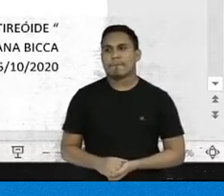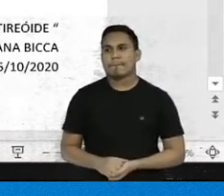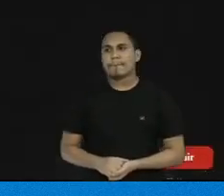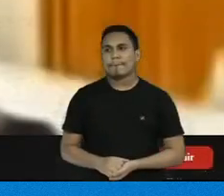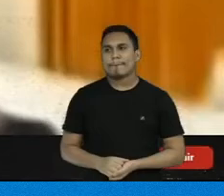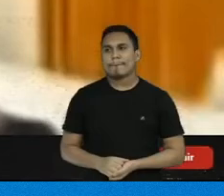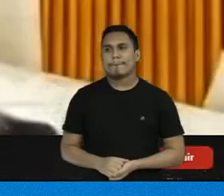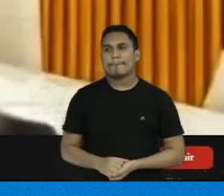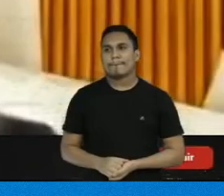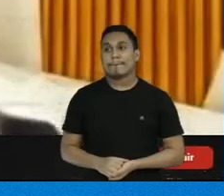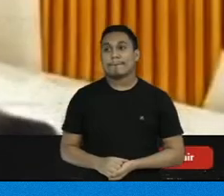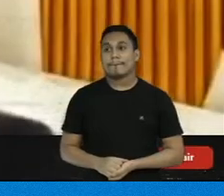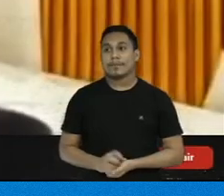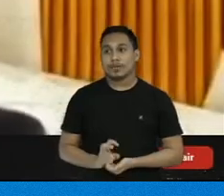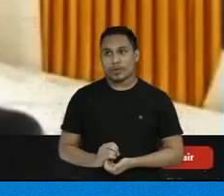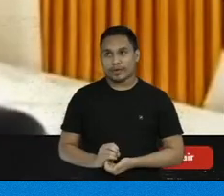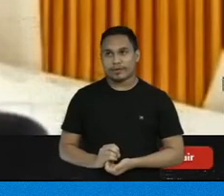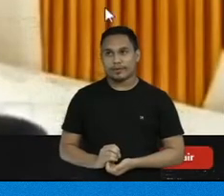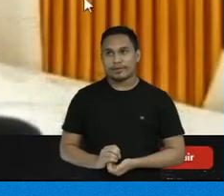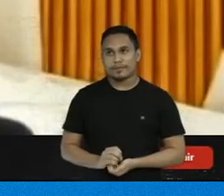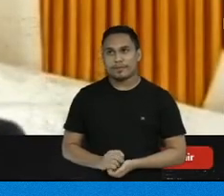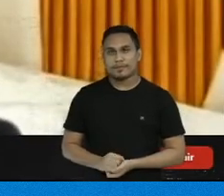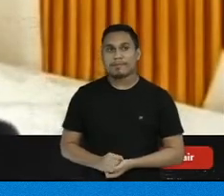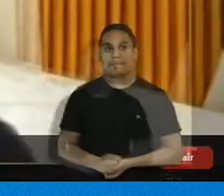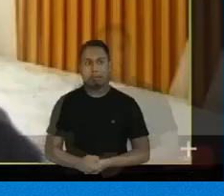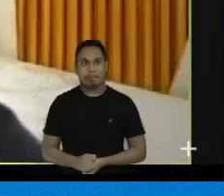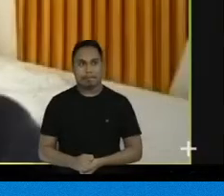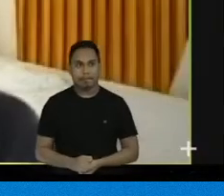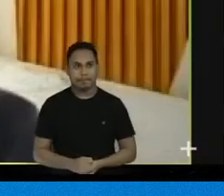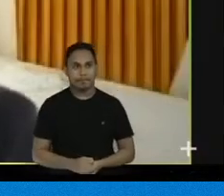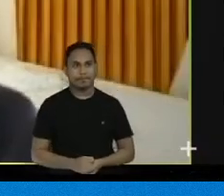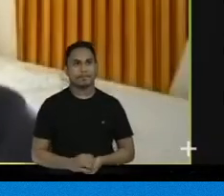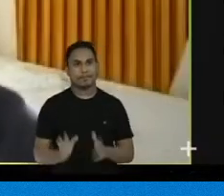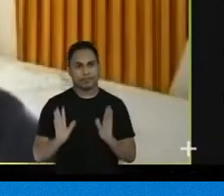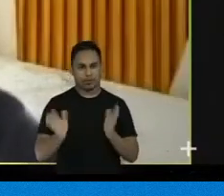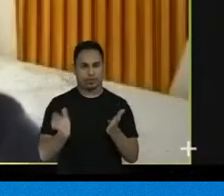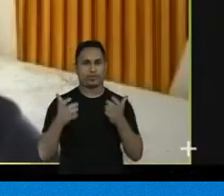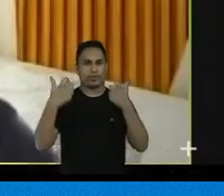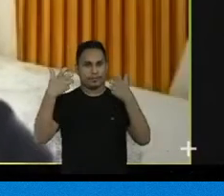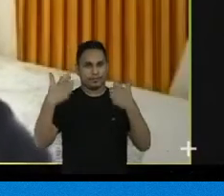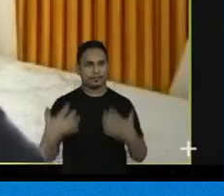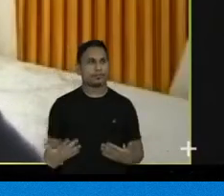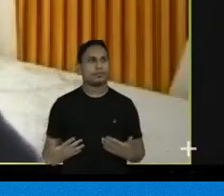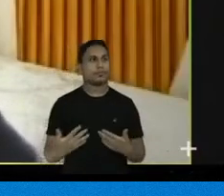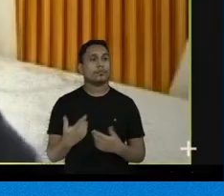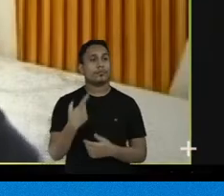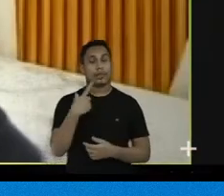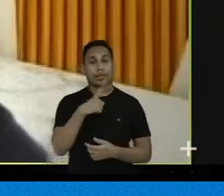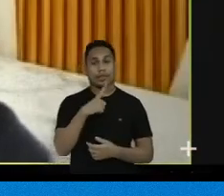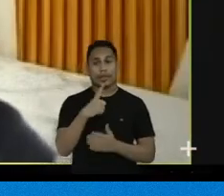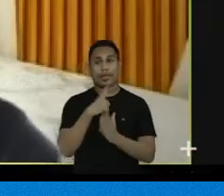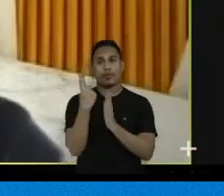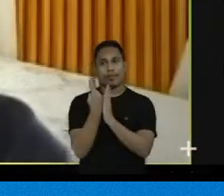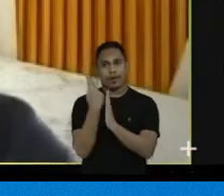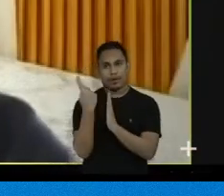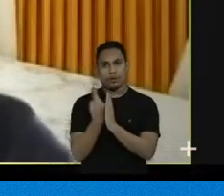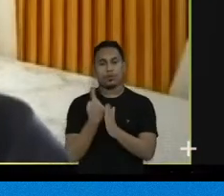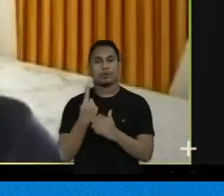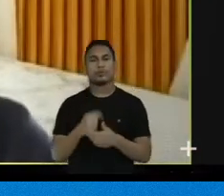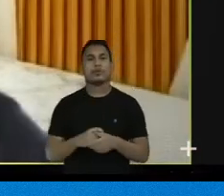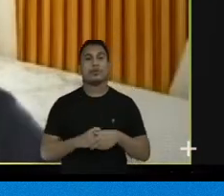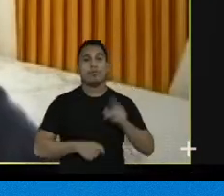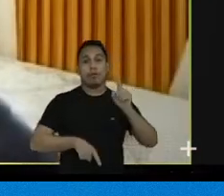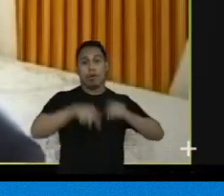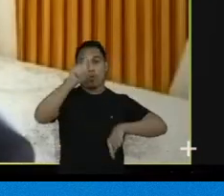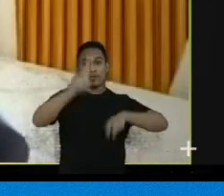Não preciso mais. Pronto, já parei o compartilhamento. Ó, tem uma perguntinha aqui, ó. Oscilação de TSH tem a relação